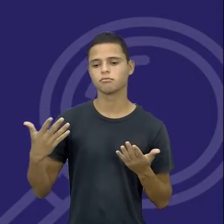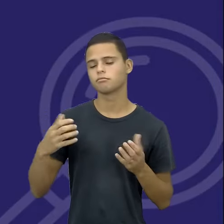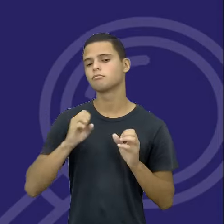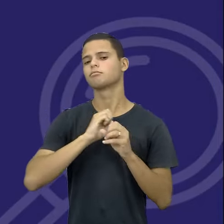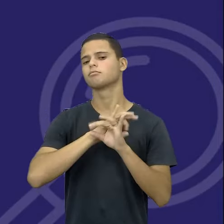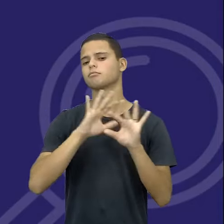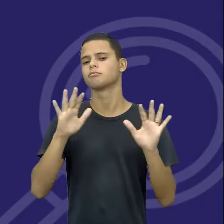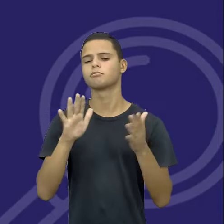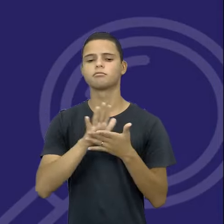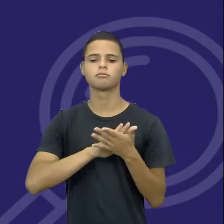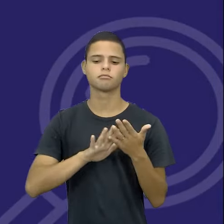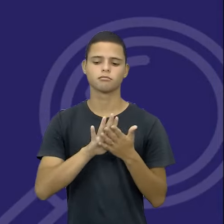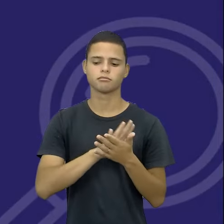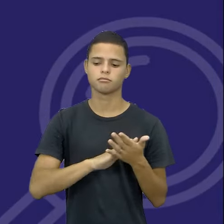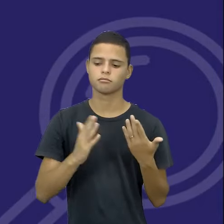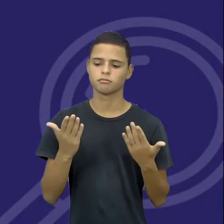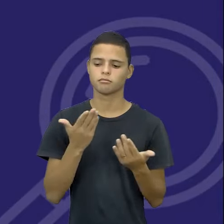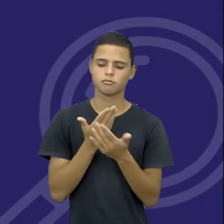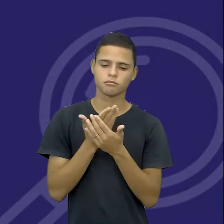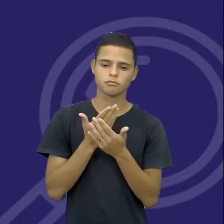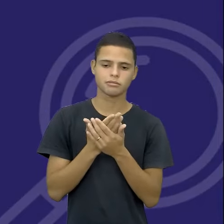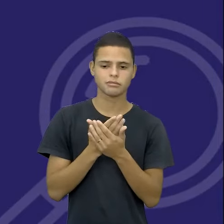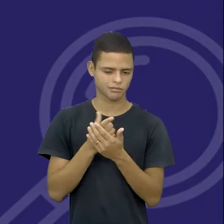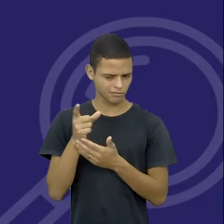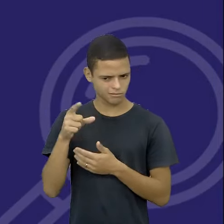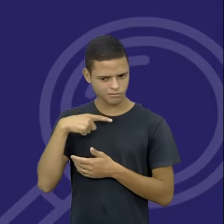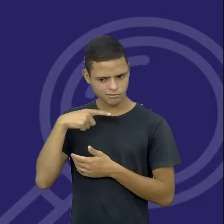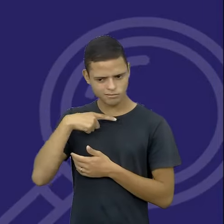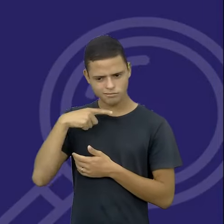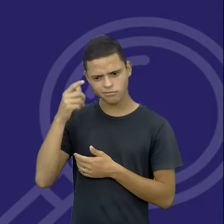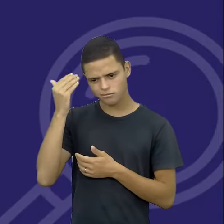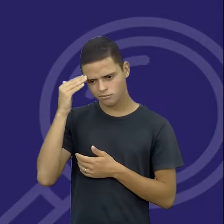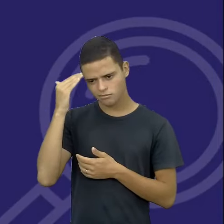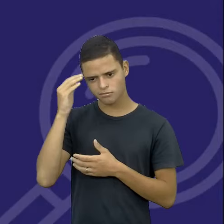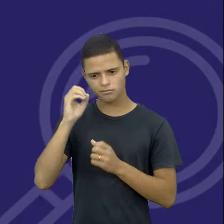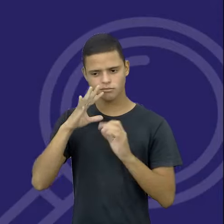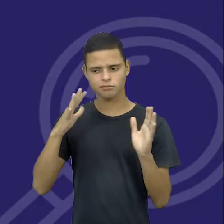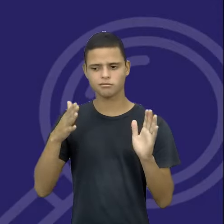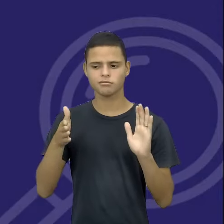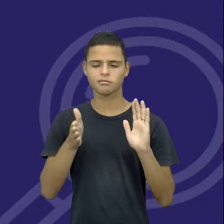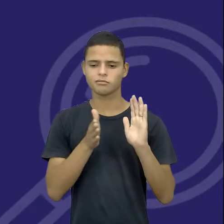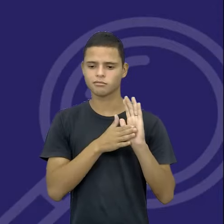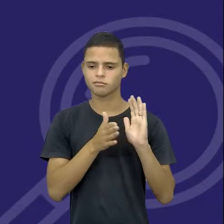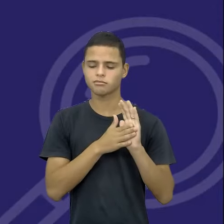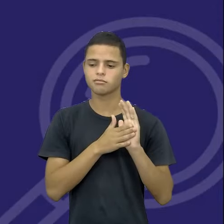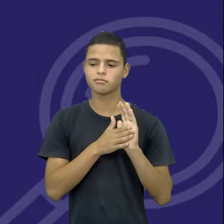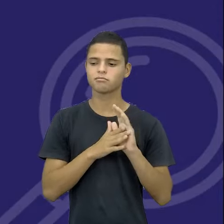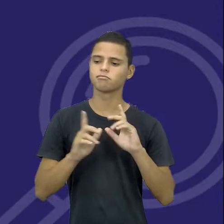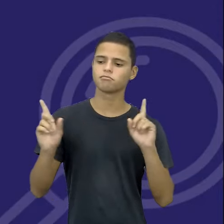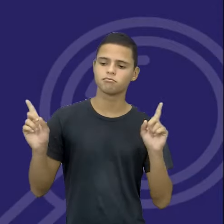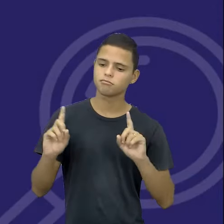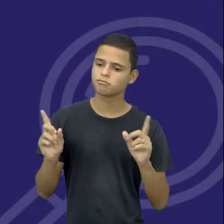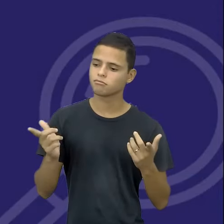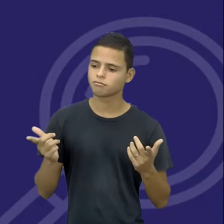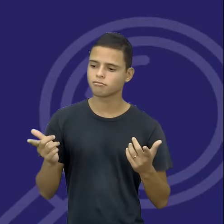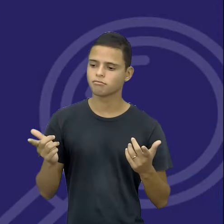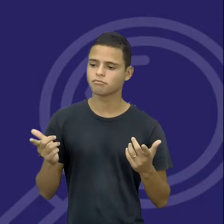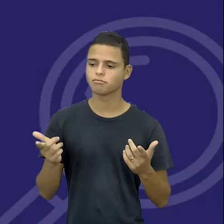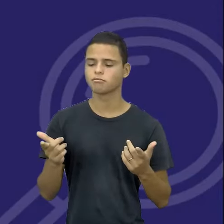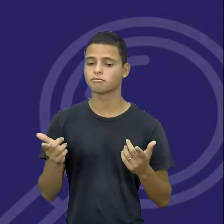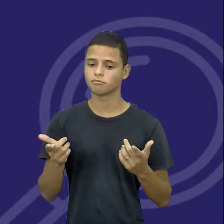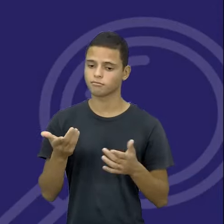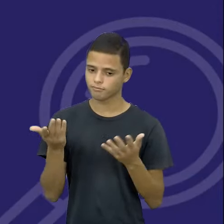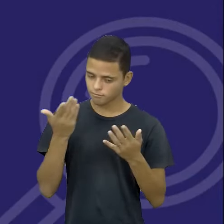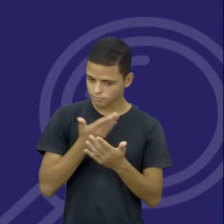para os estudantes? Será que eles estão entendendo essa minha proposta, sendo que eles nunca tiveram antes? Será que numa